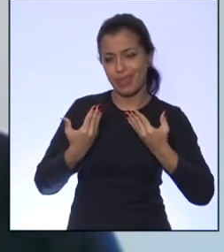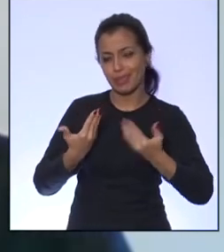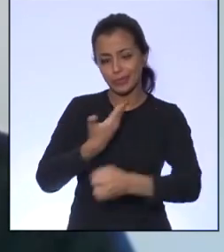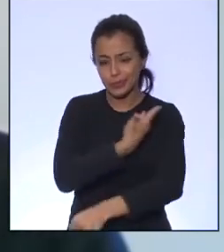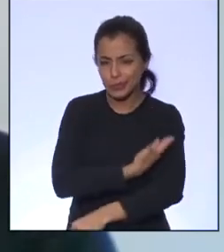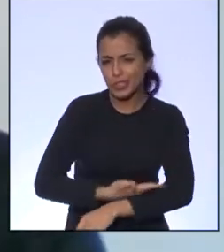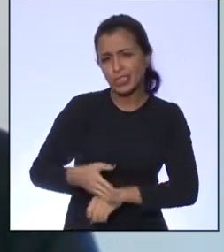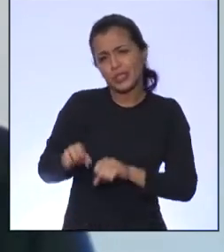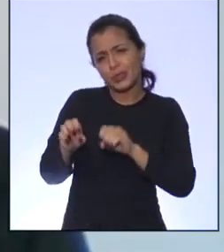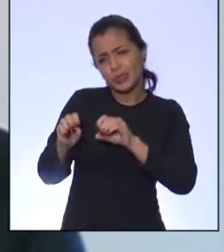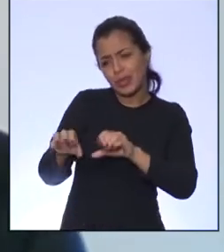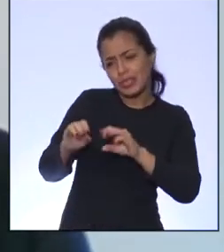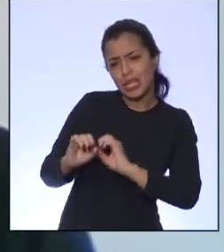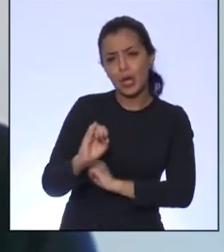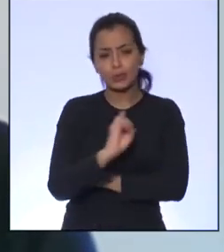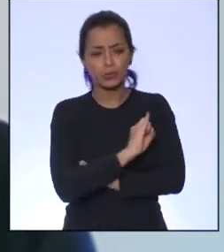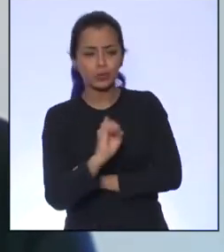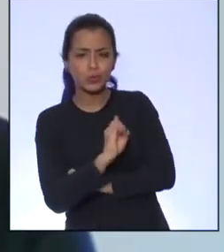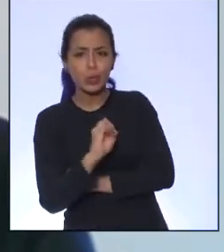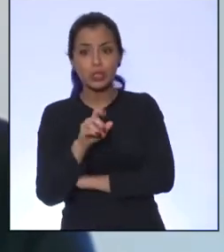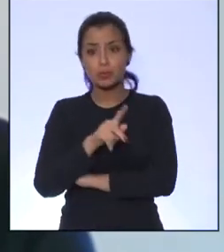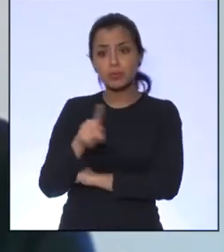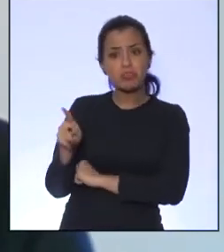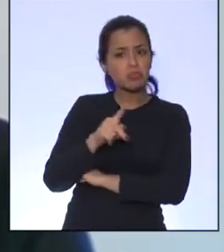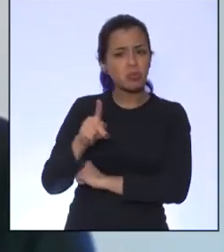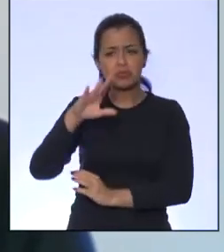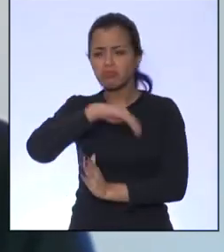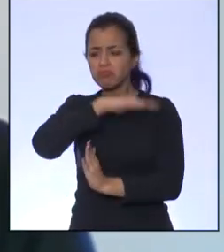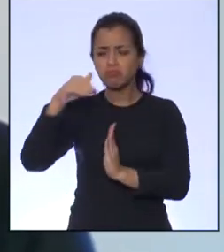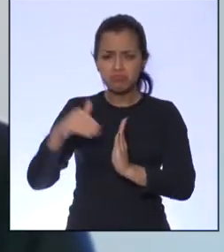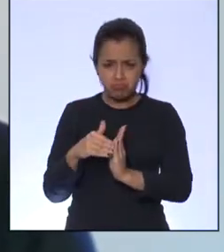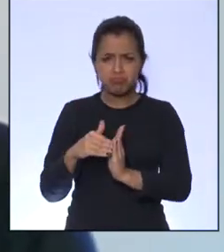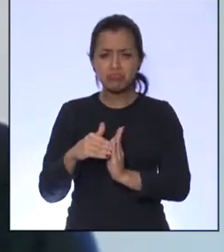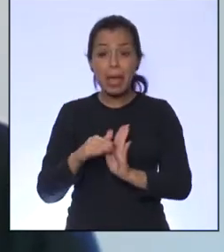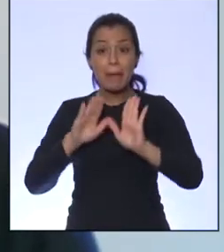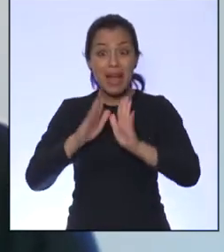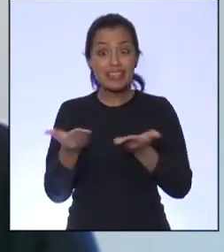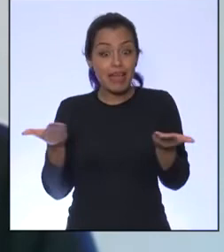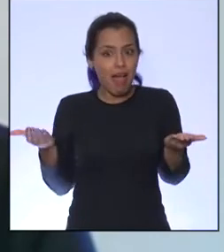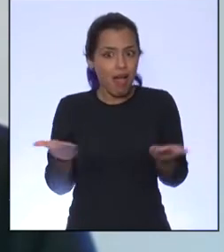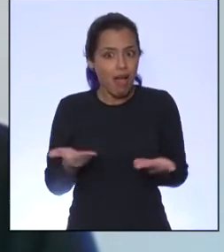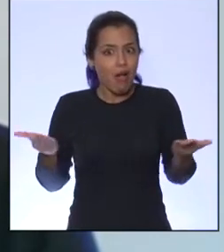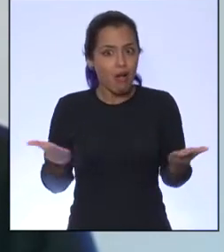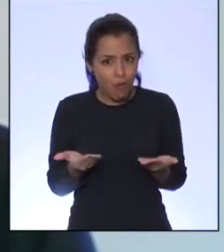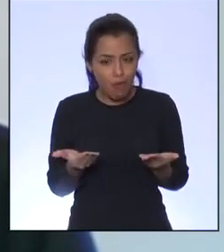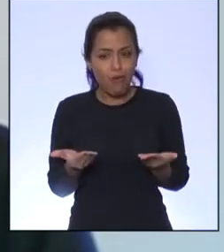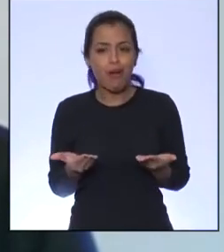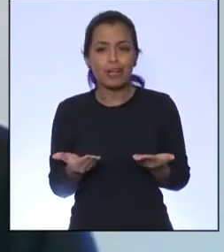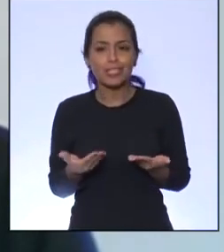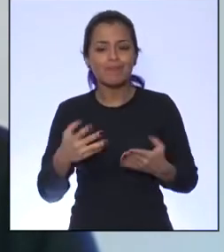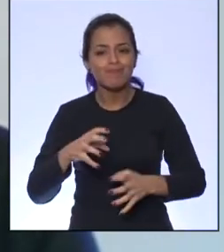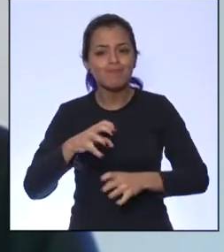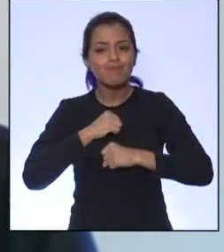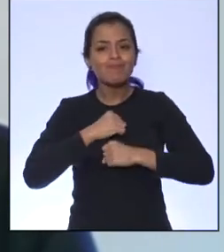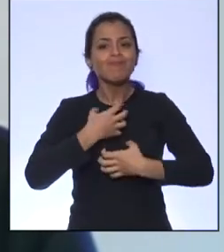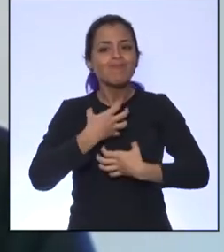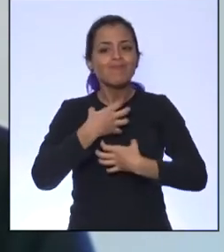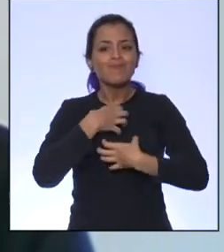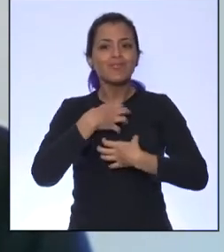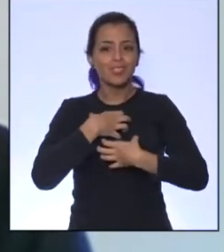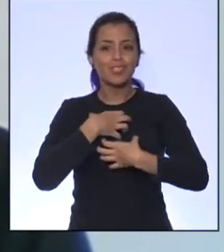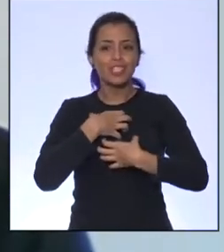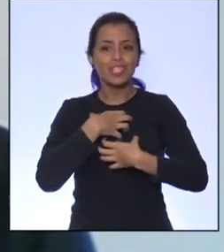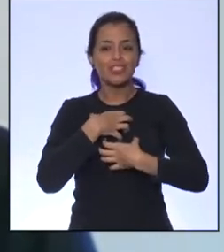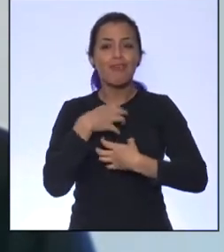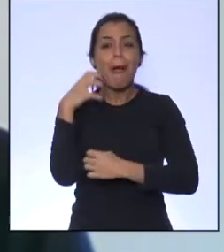tanto professores, gestores, mas eu acho que agora a gente sentiu na pele o que significa educação ao longo da